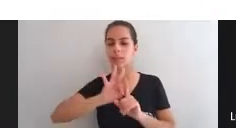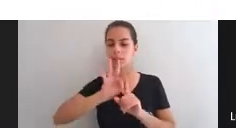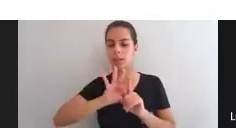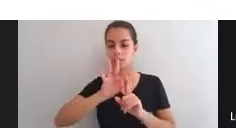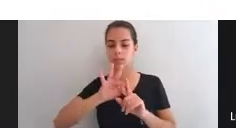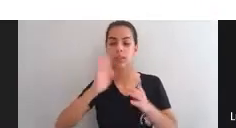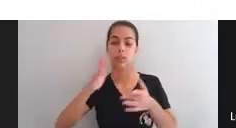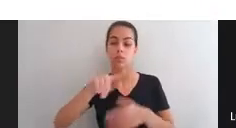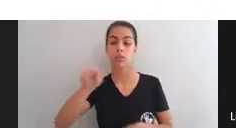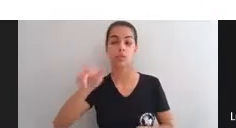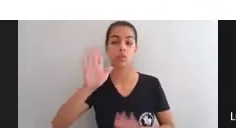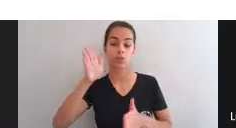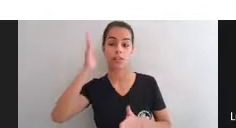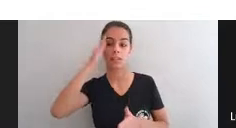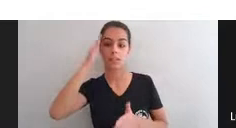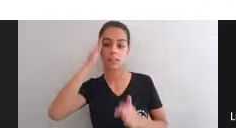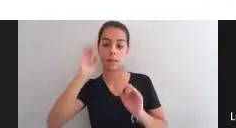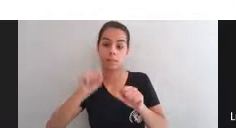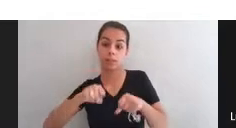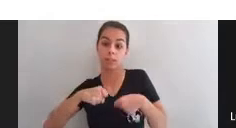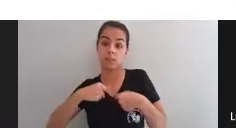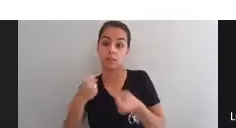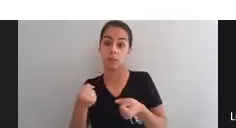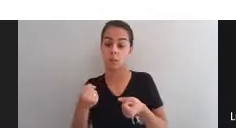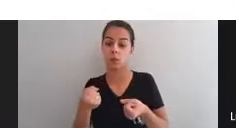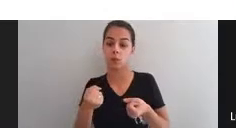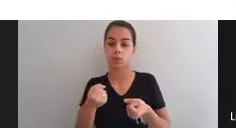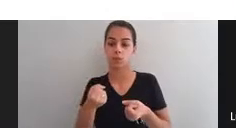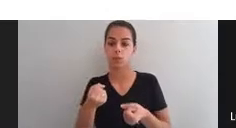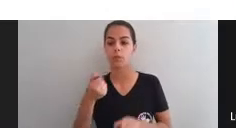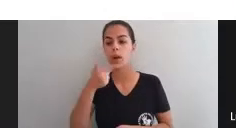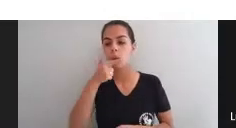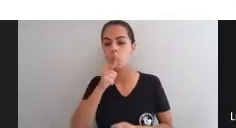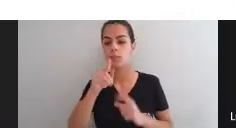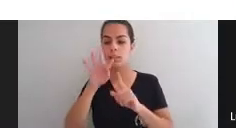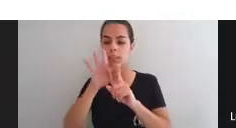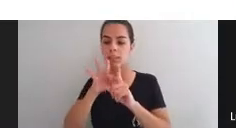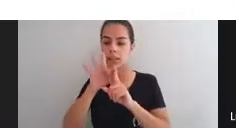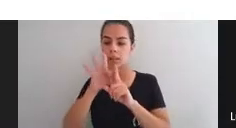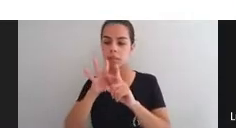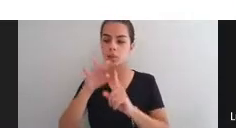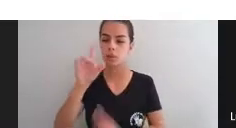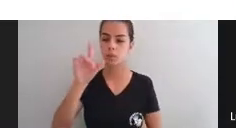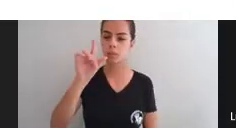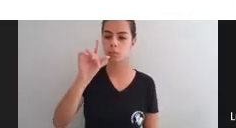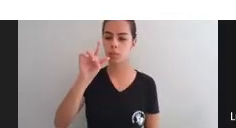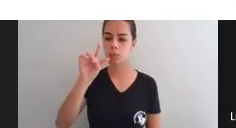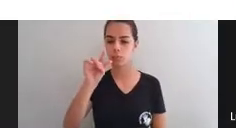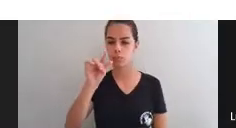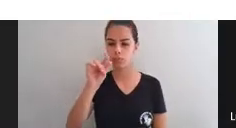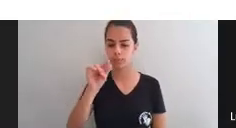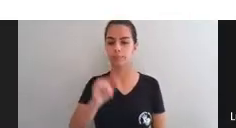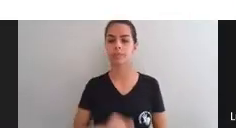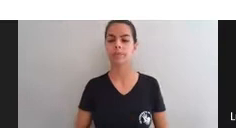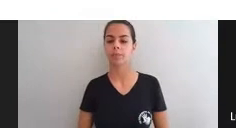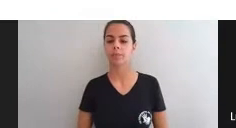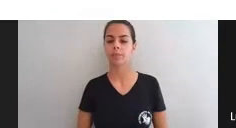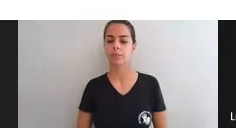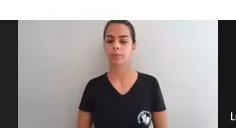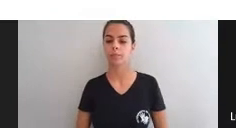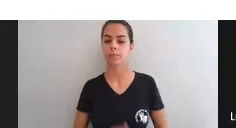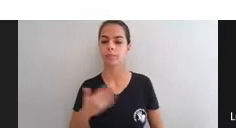já têm ideia do esforço que é necessário para chegar a uma temperatura tão baixa. E com isso, gente,